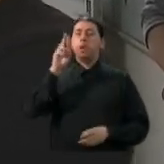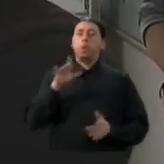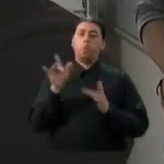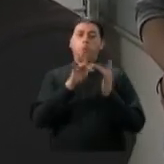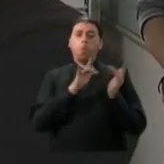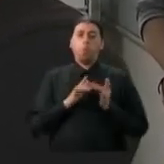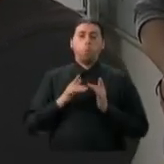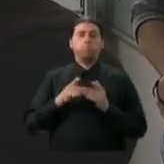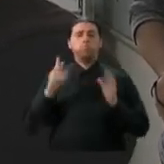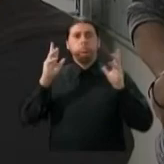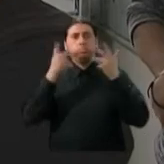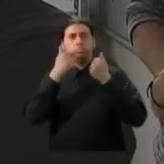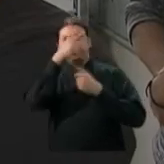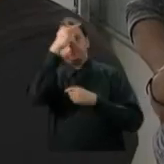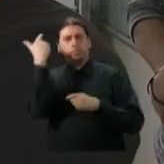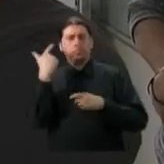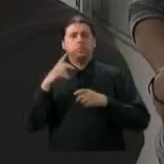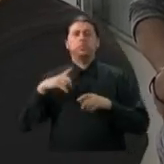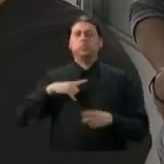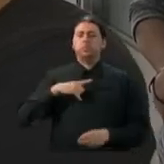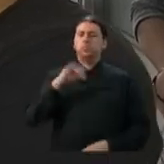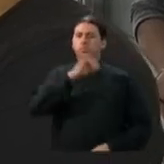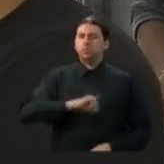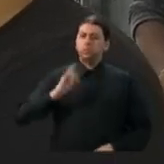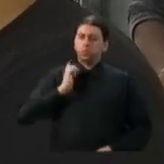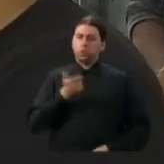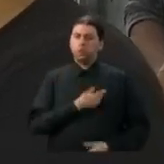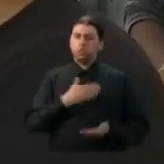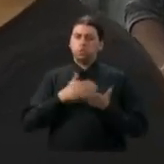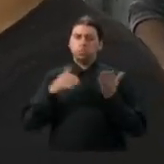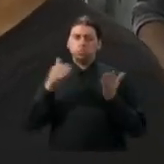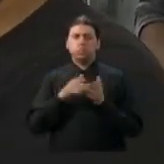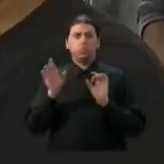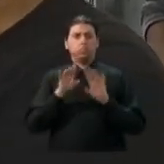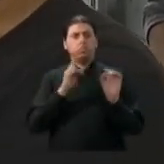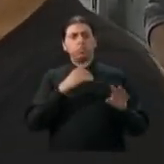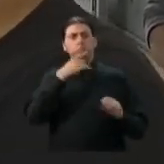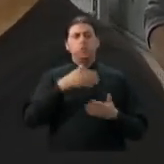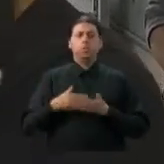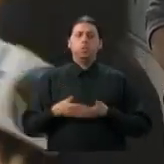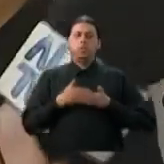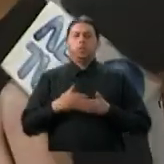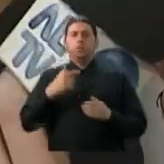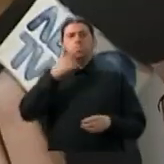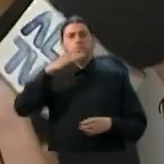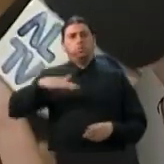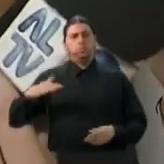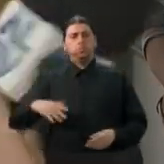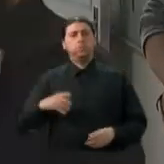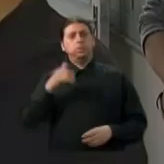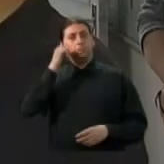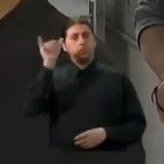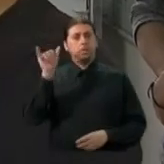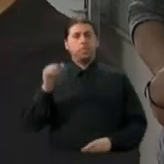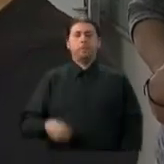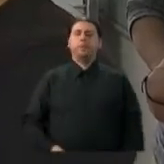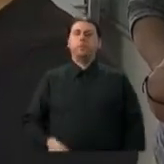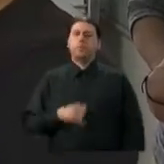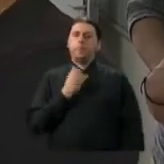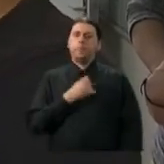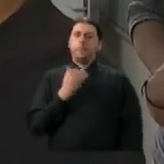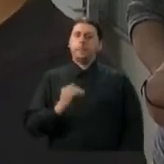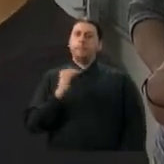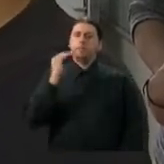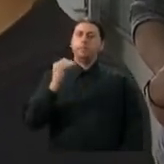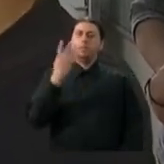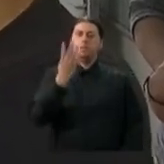pessoas. Então é muito importante todos nós e principalmente as crianças se prevenirem. E agora só com 4 anos? Exato.